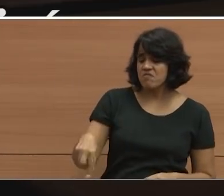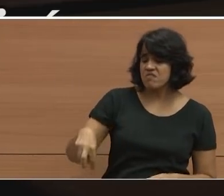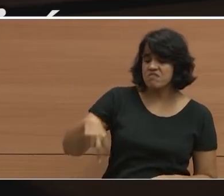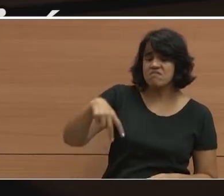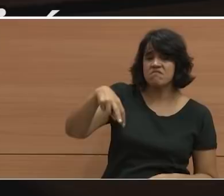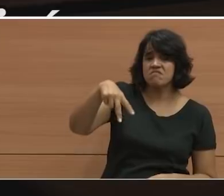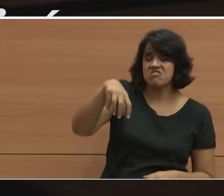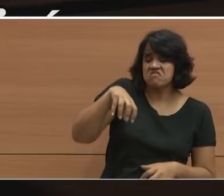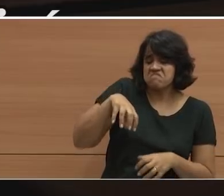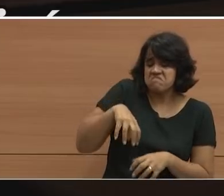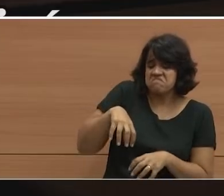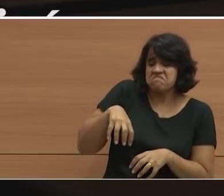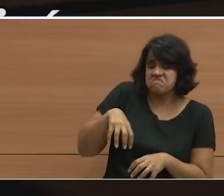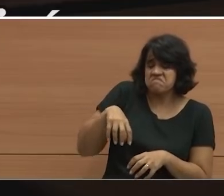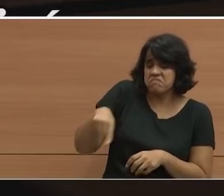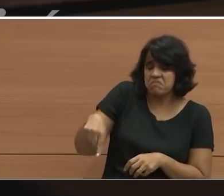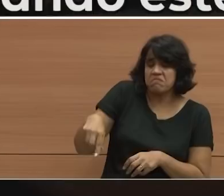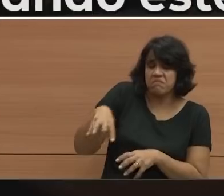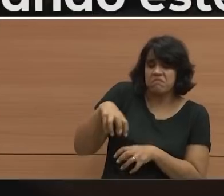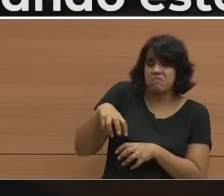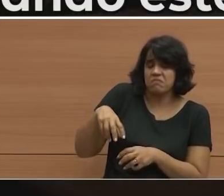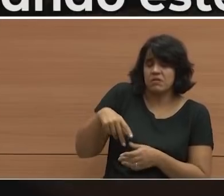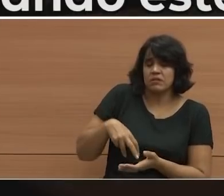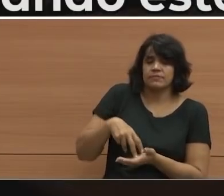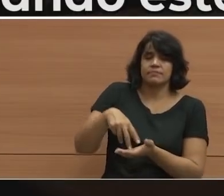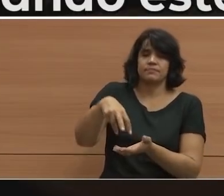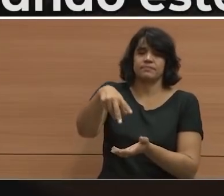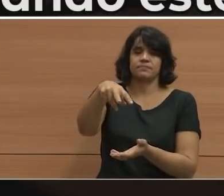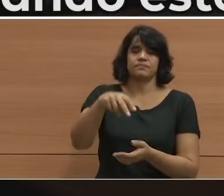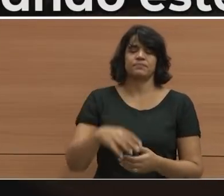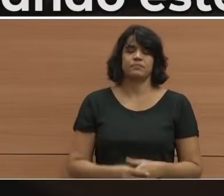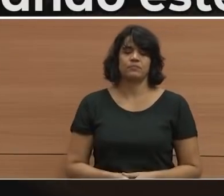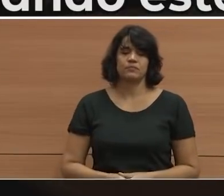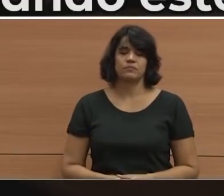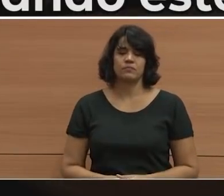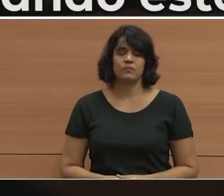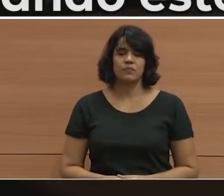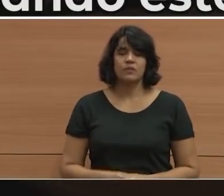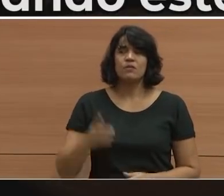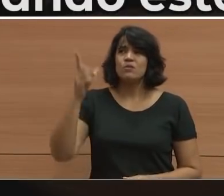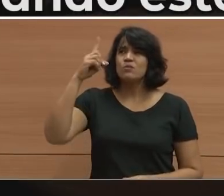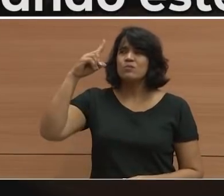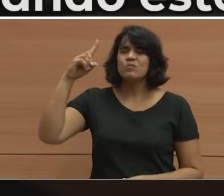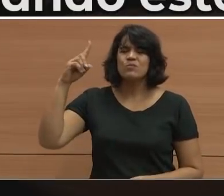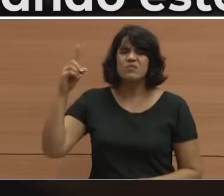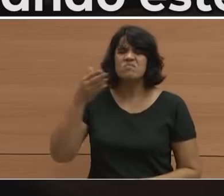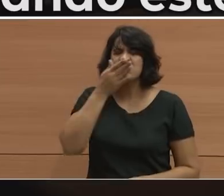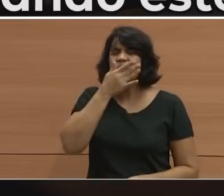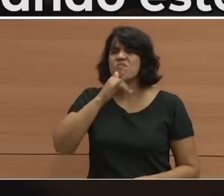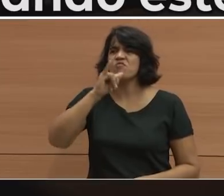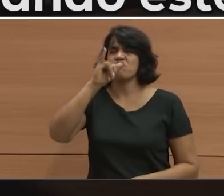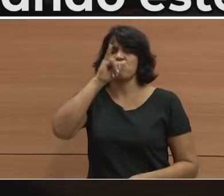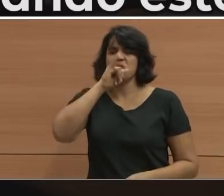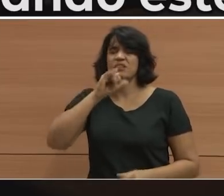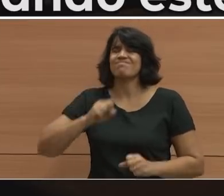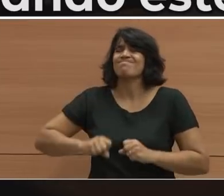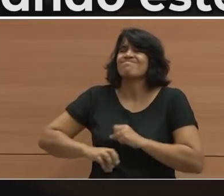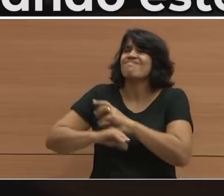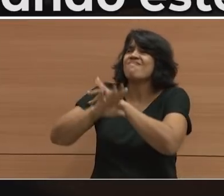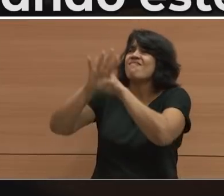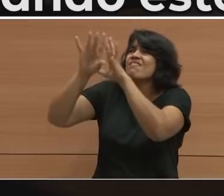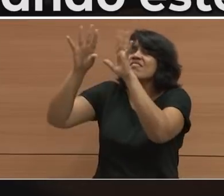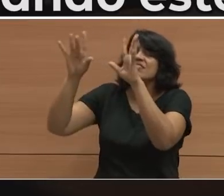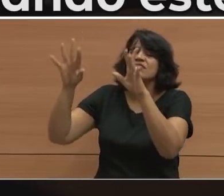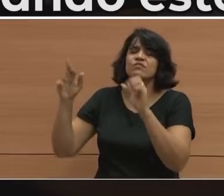de Isaque e de Jacó, o Deus de nossos pais, glorificou a seu servo Jesus, a quem vós traístes e